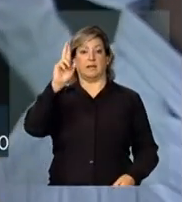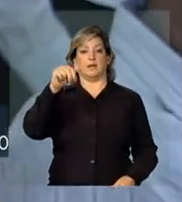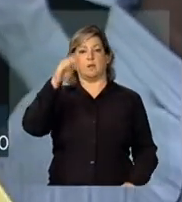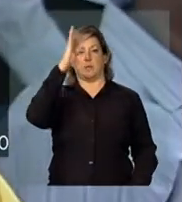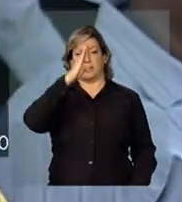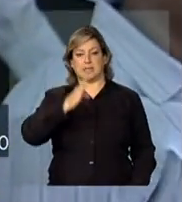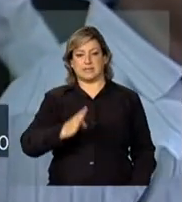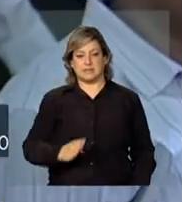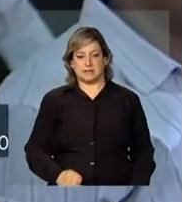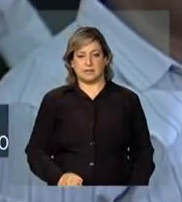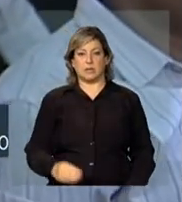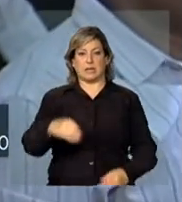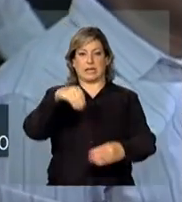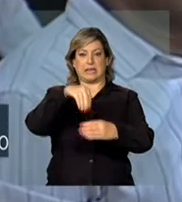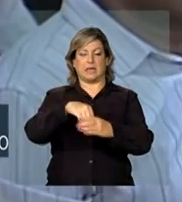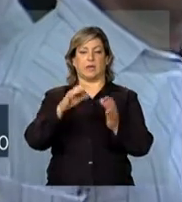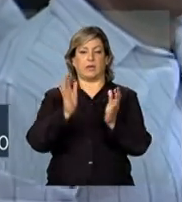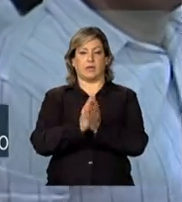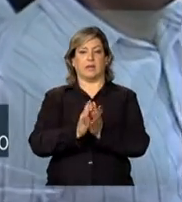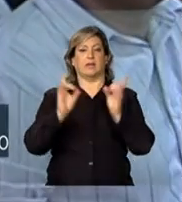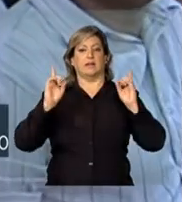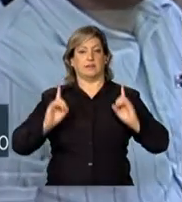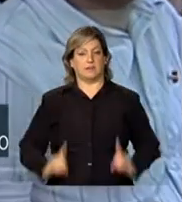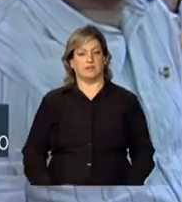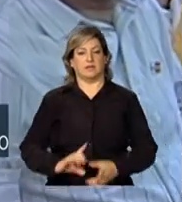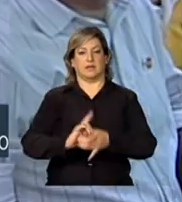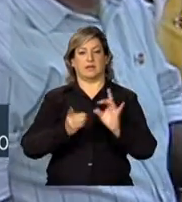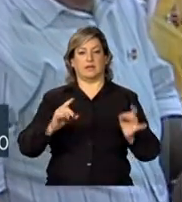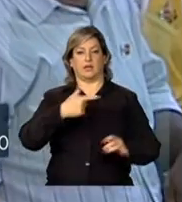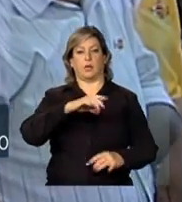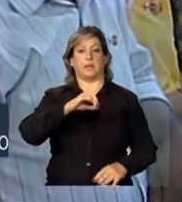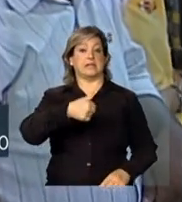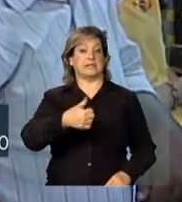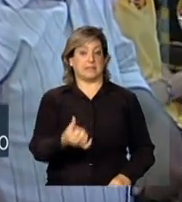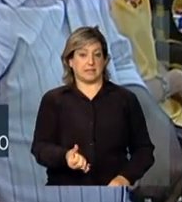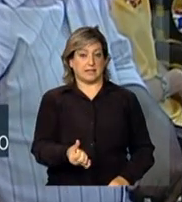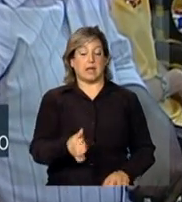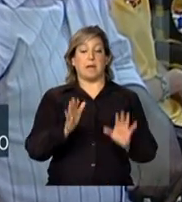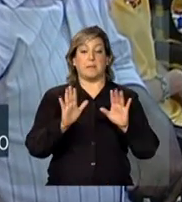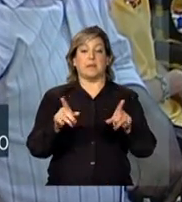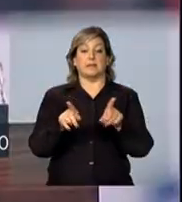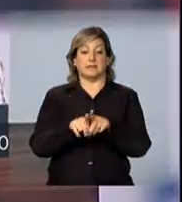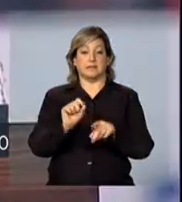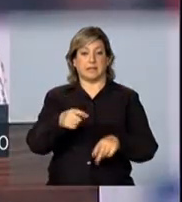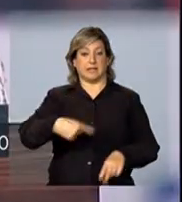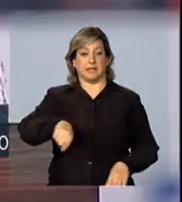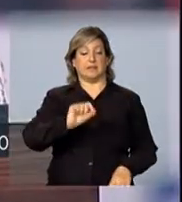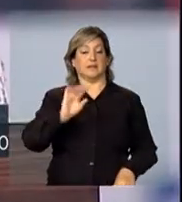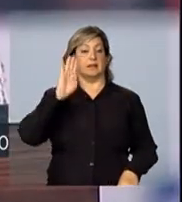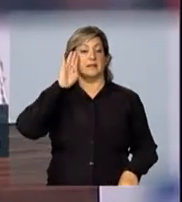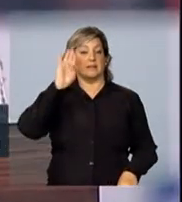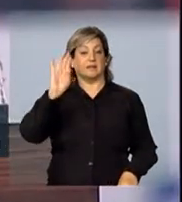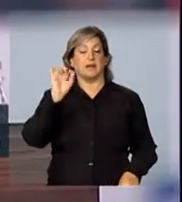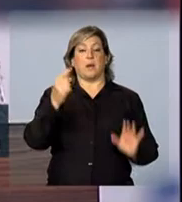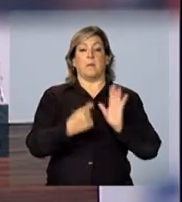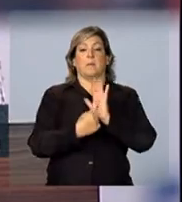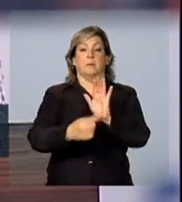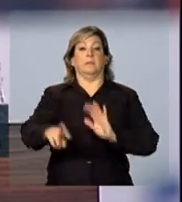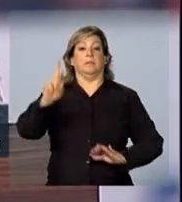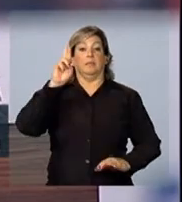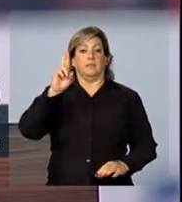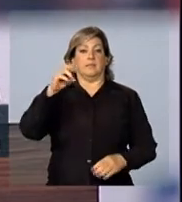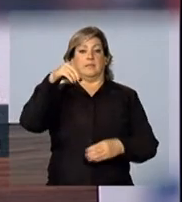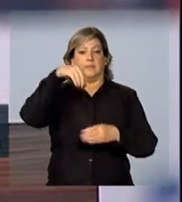o Brasil dentro e piadas de 2016 Mas vamos ser os nossos embaixadores no